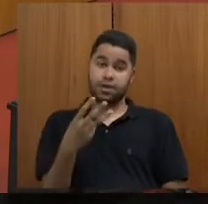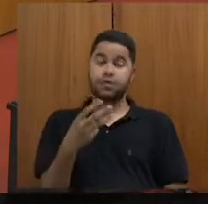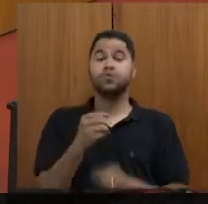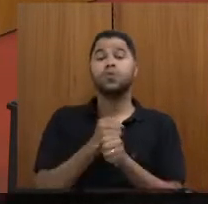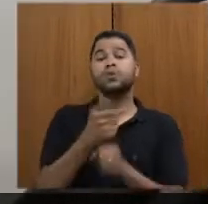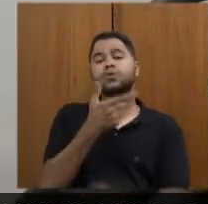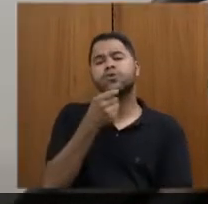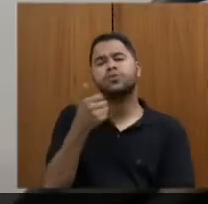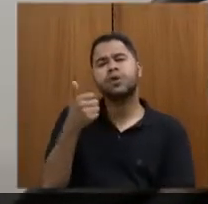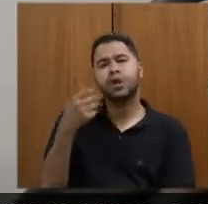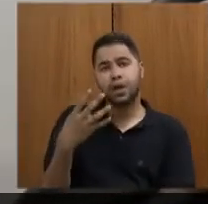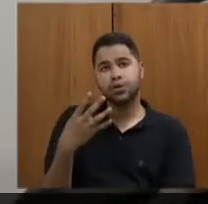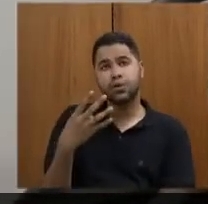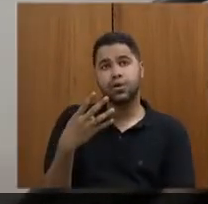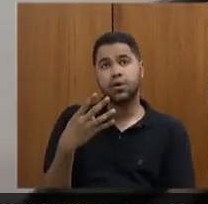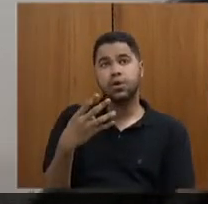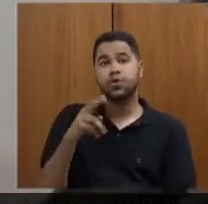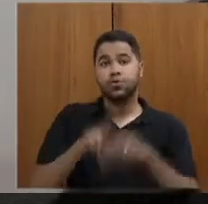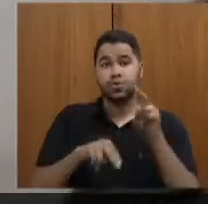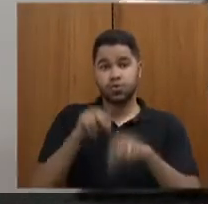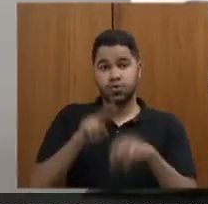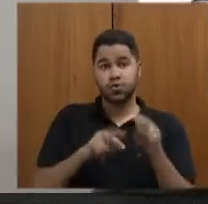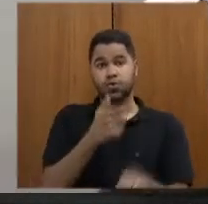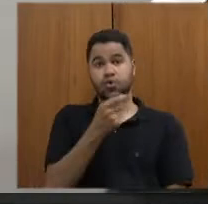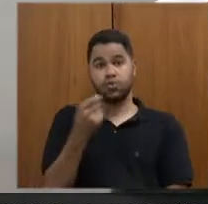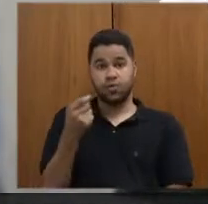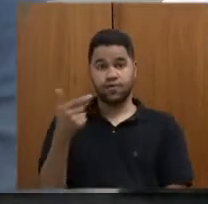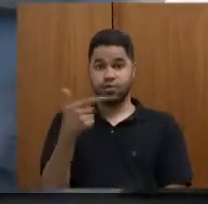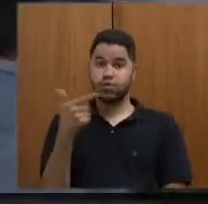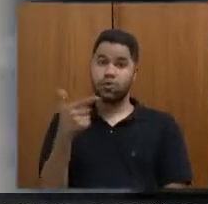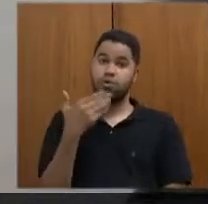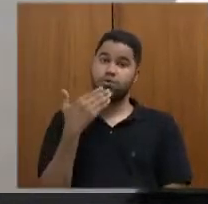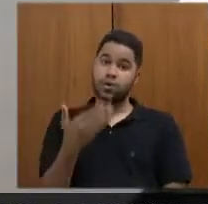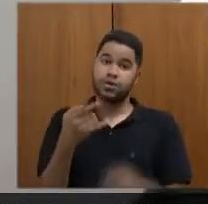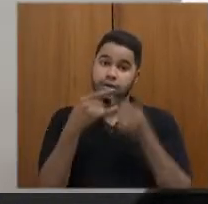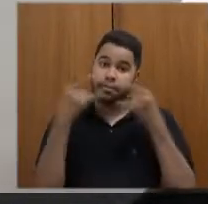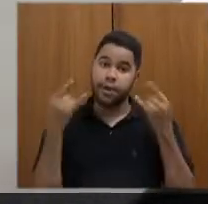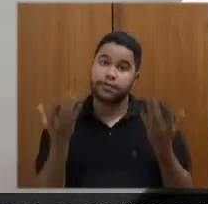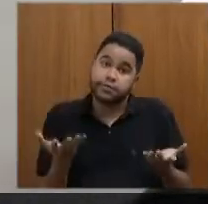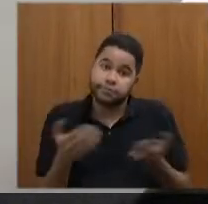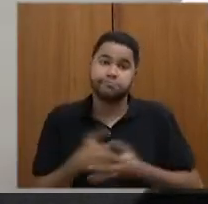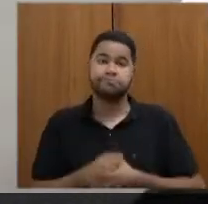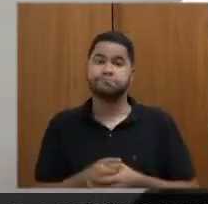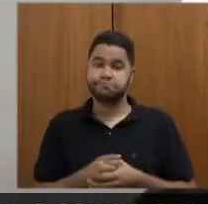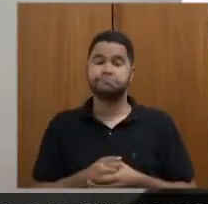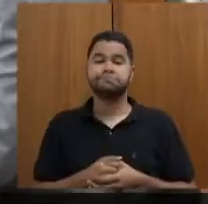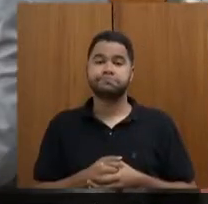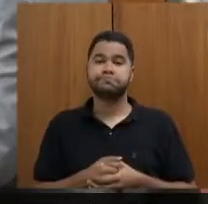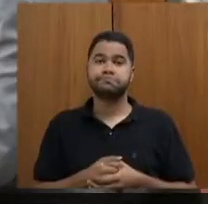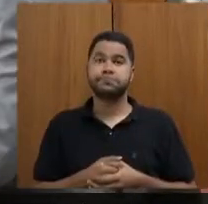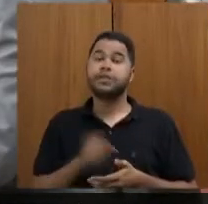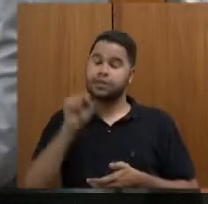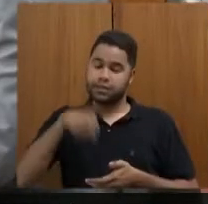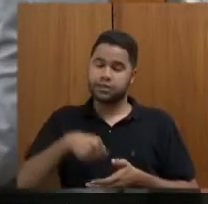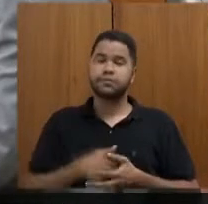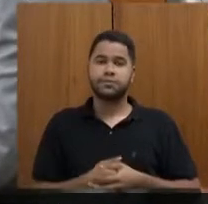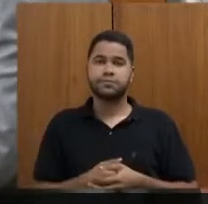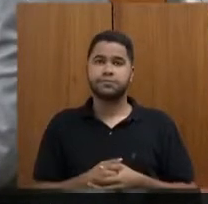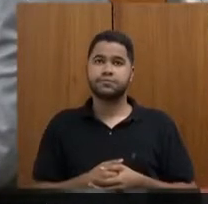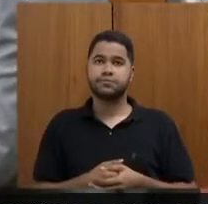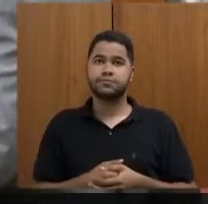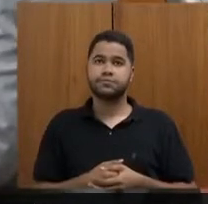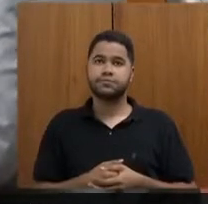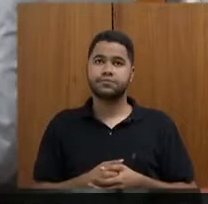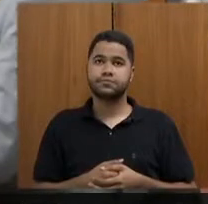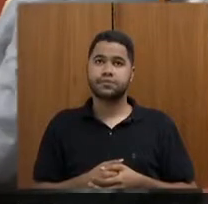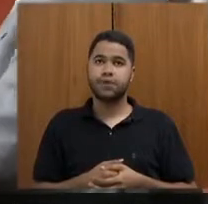2793/2014, de junho de 2022, solicita a máscara. Então, né? Sim.